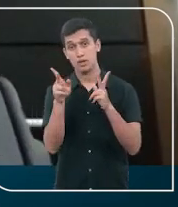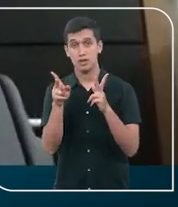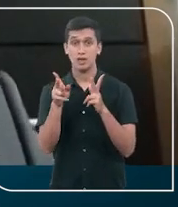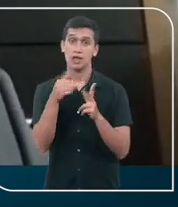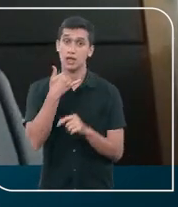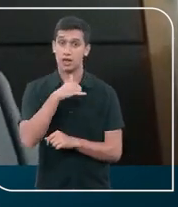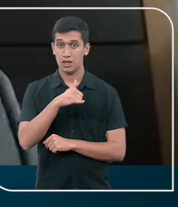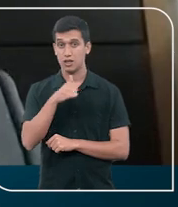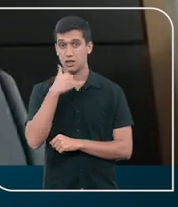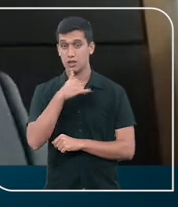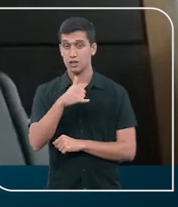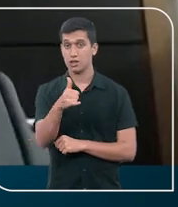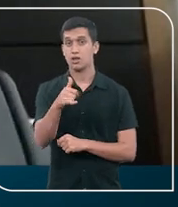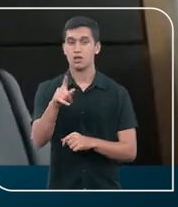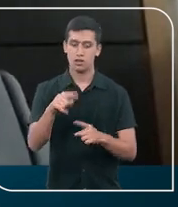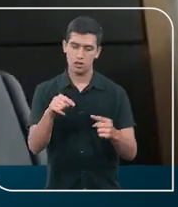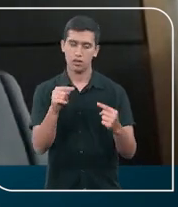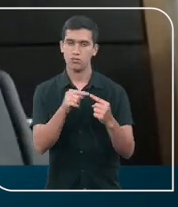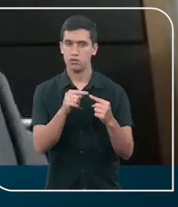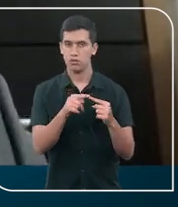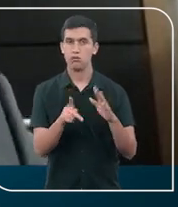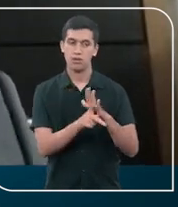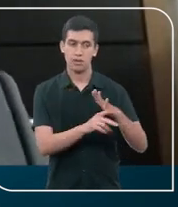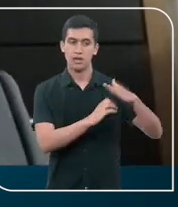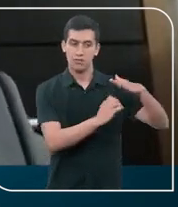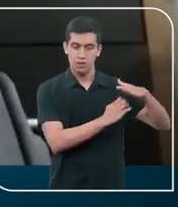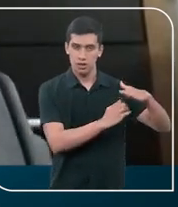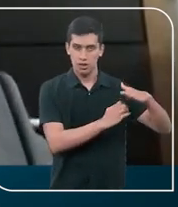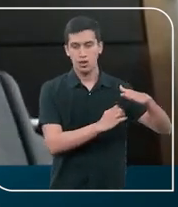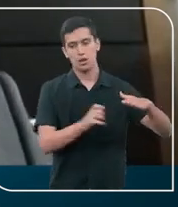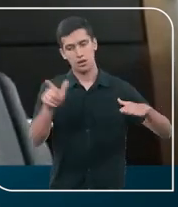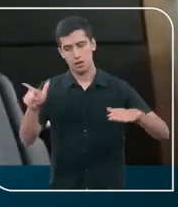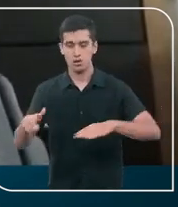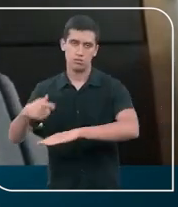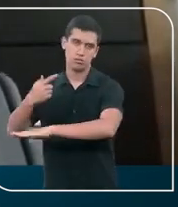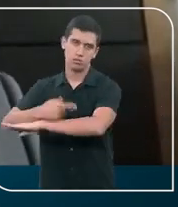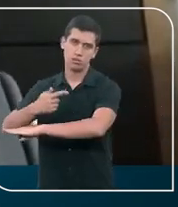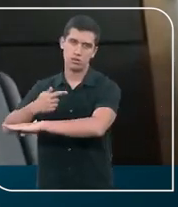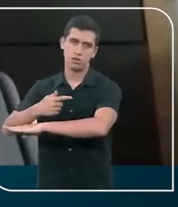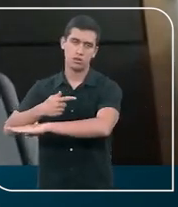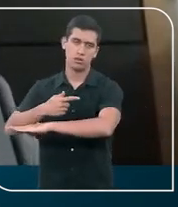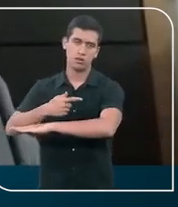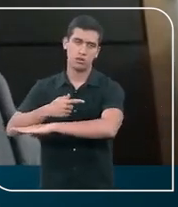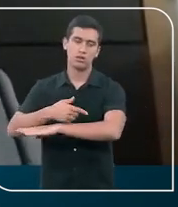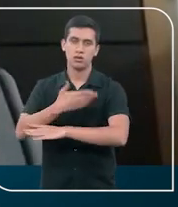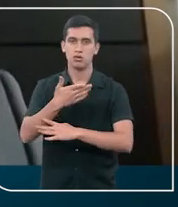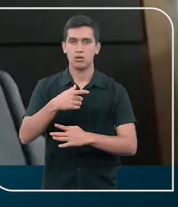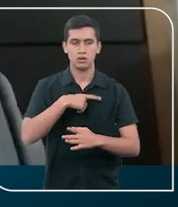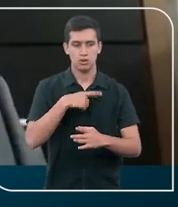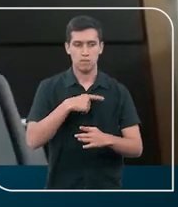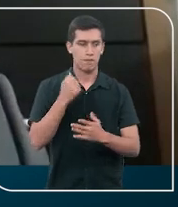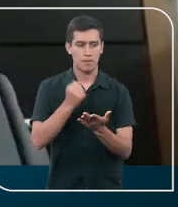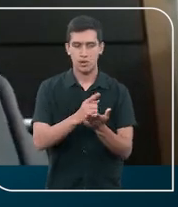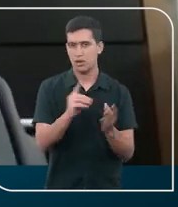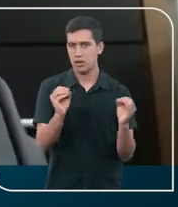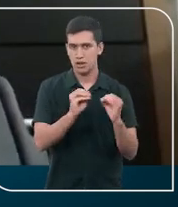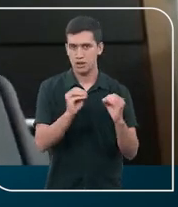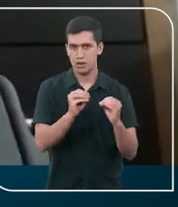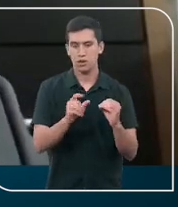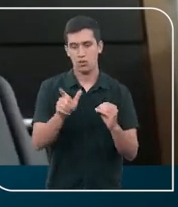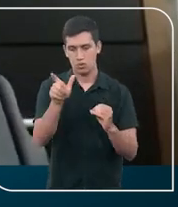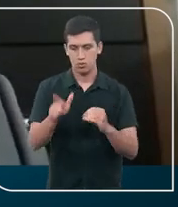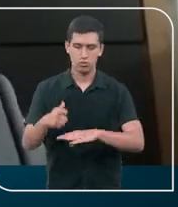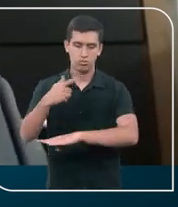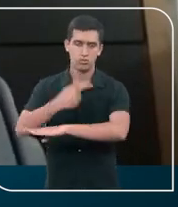relação é da companhia com a unidade. A unidade não pagou, há ali o corte. Pronto, resolveu a questão,